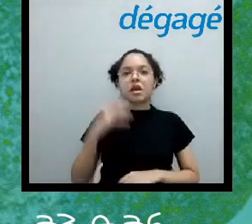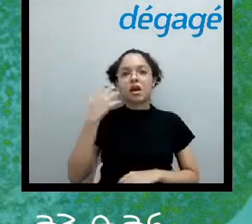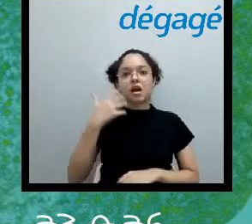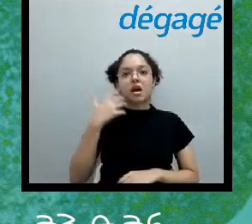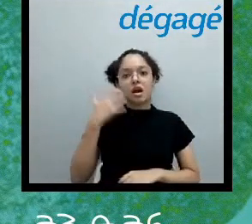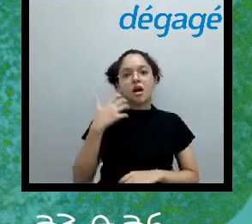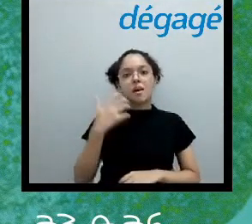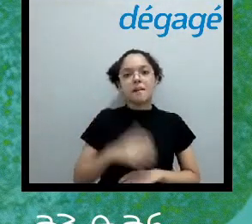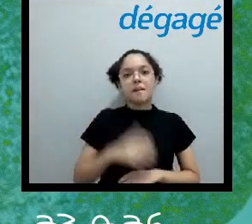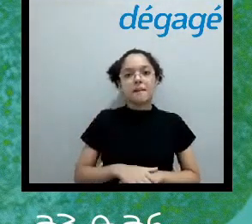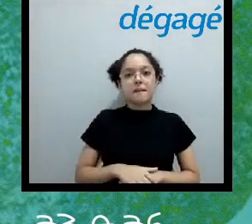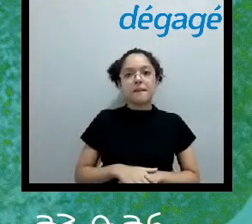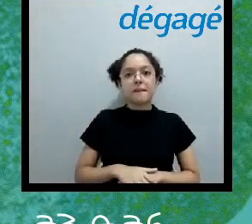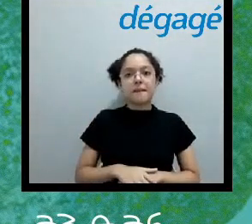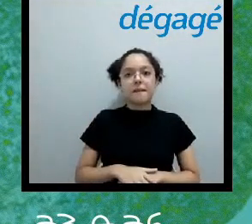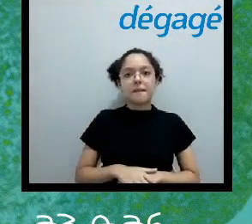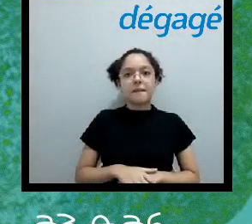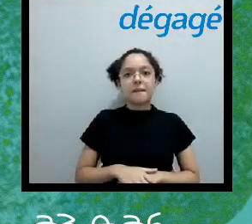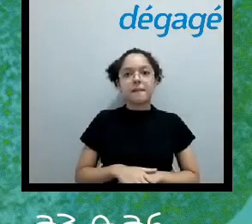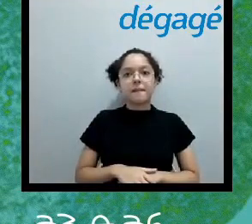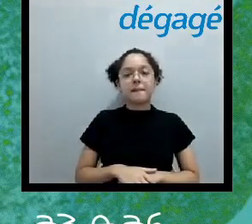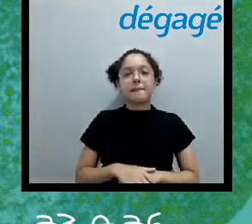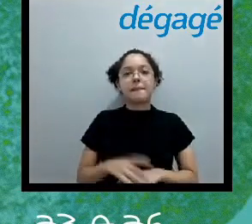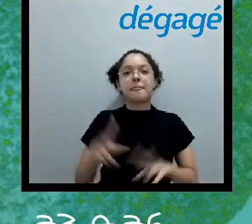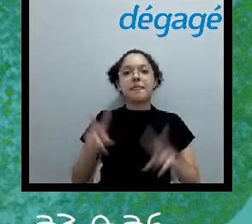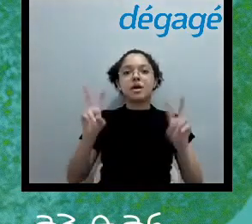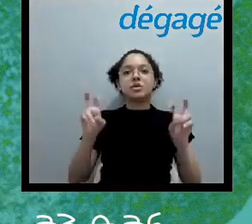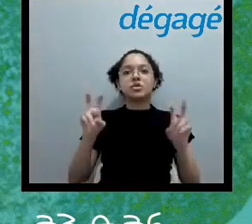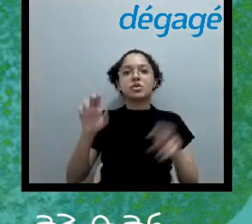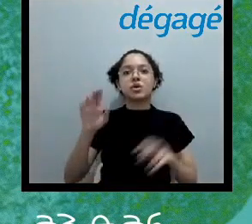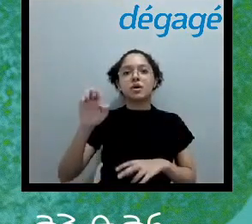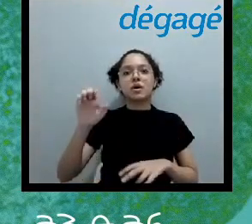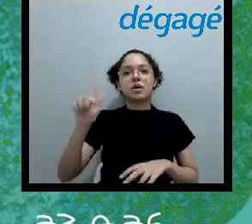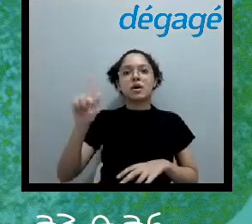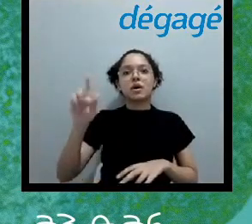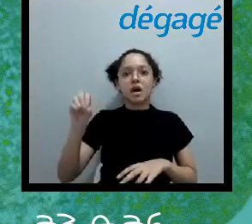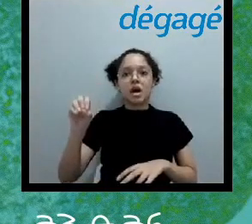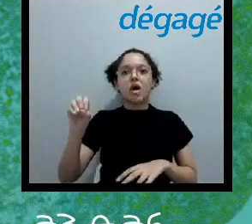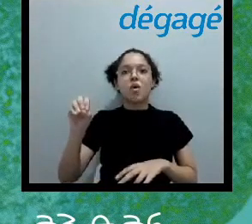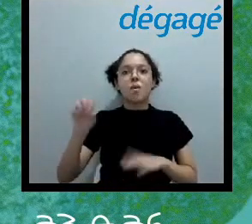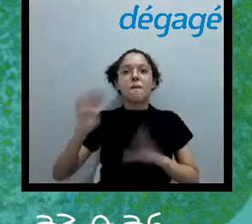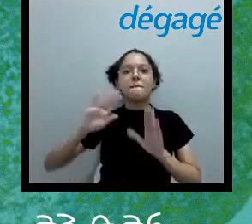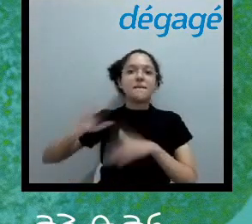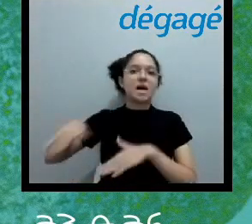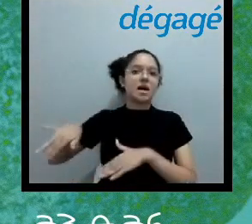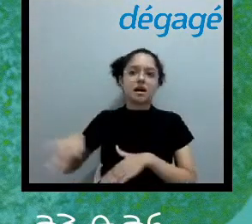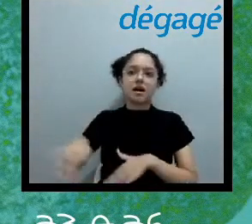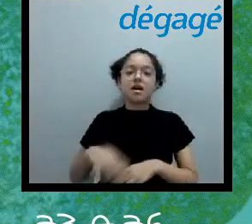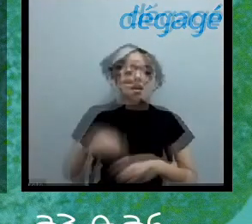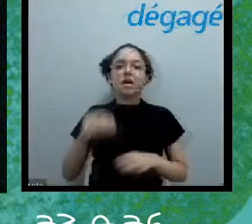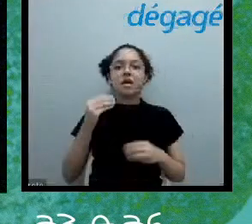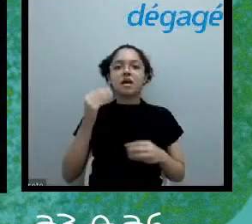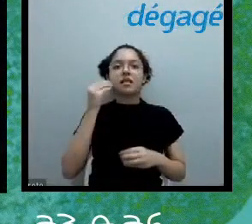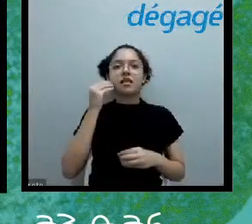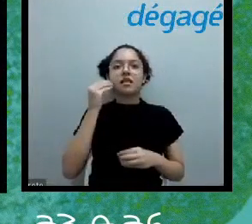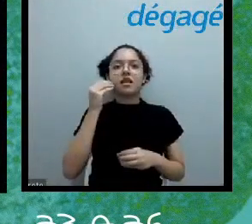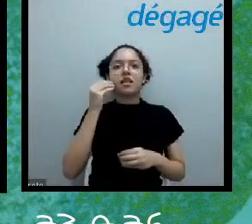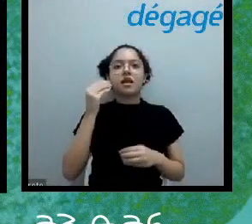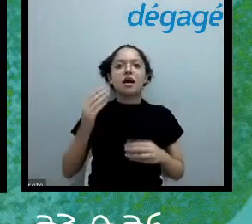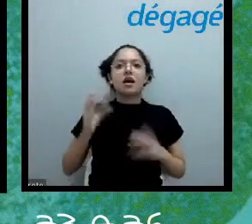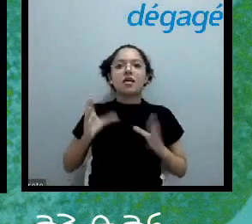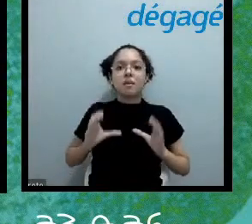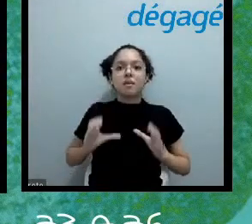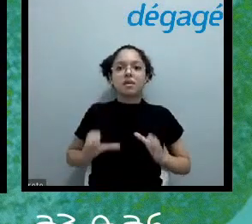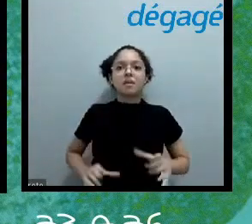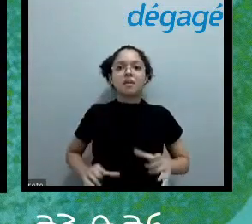fala: joga o ego na panela, bota pra ferver. Então, um pouco sobre isso também. E